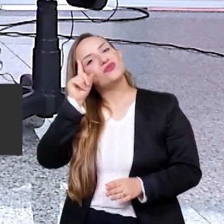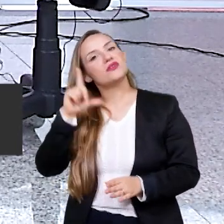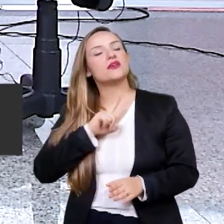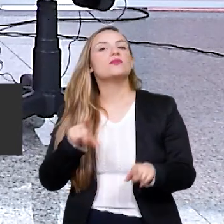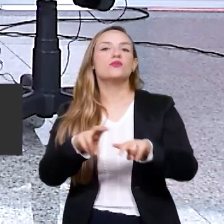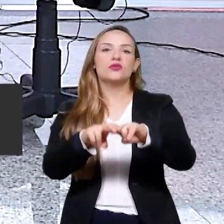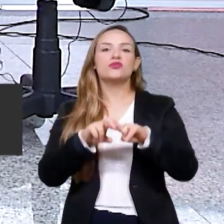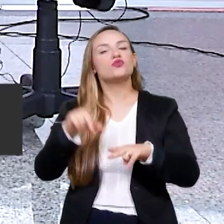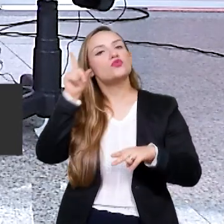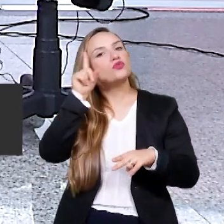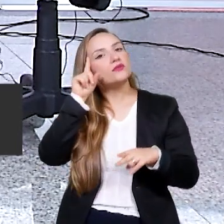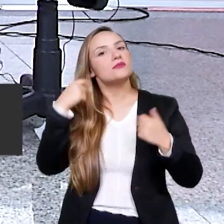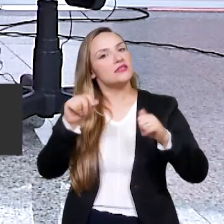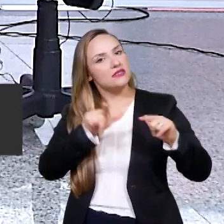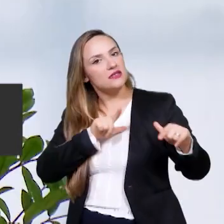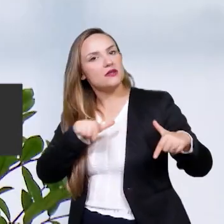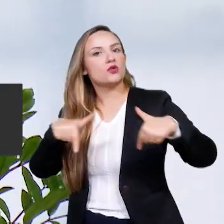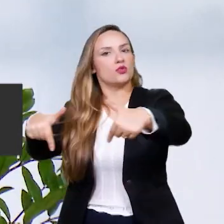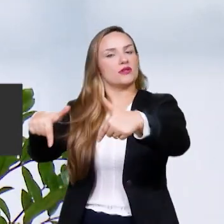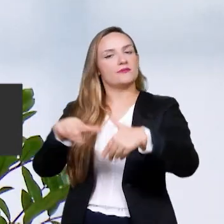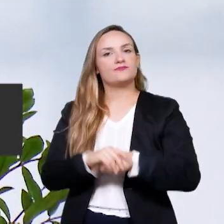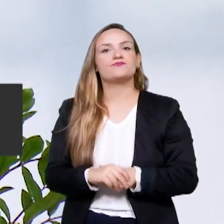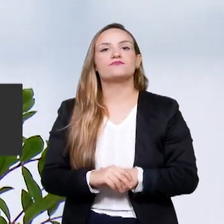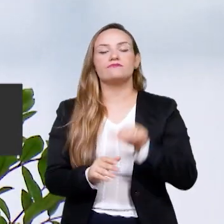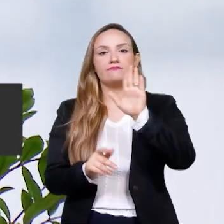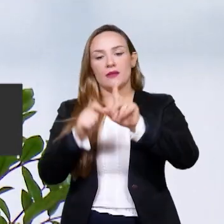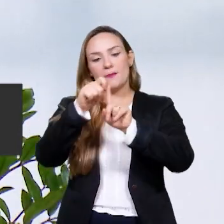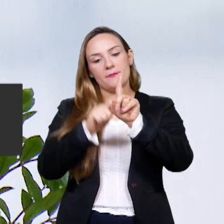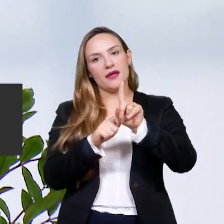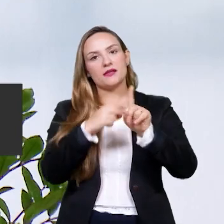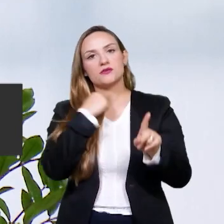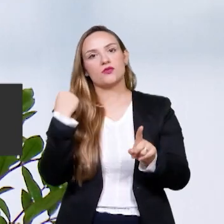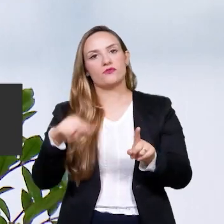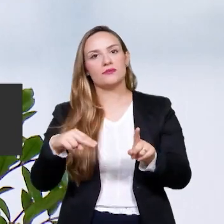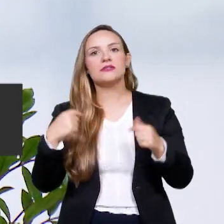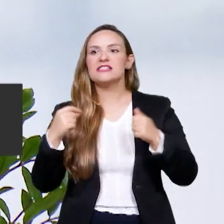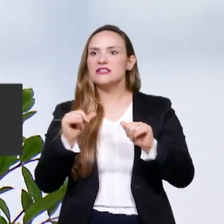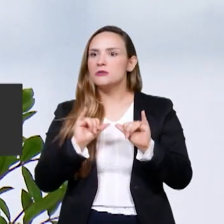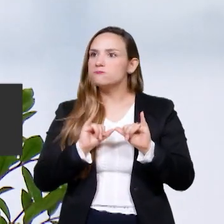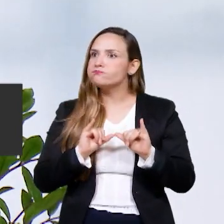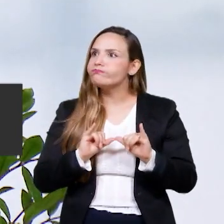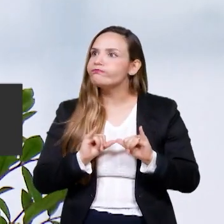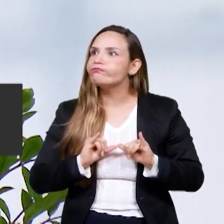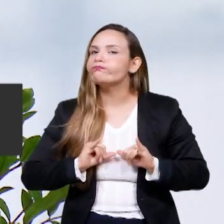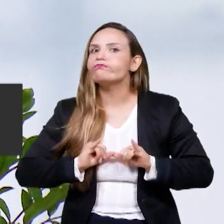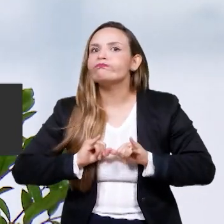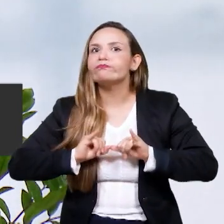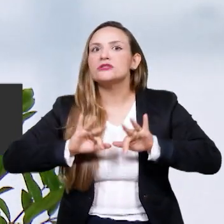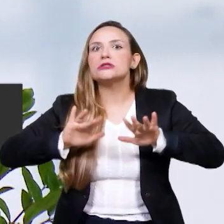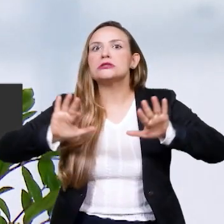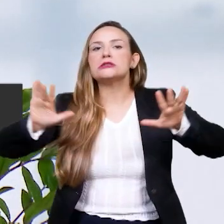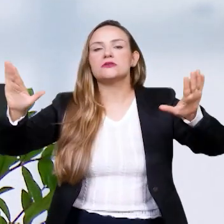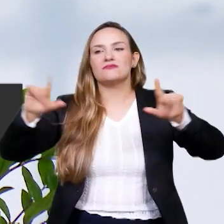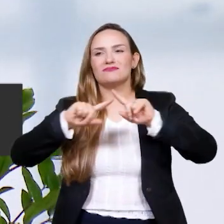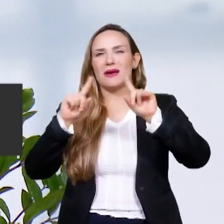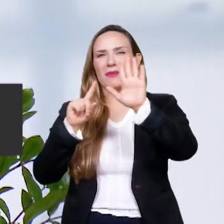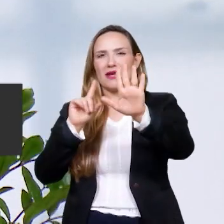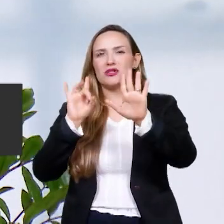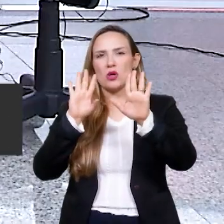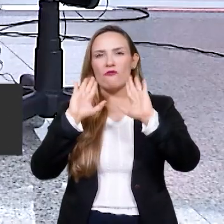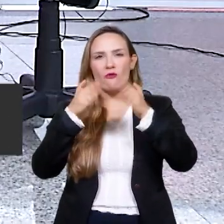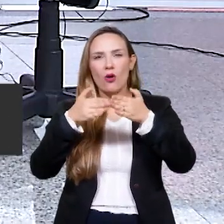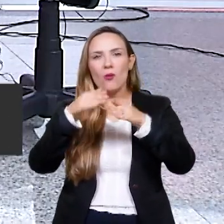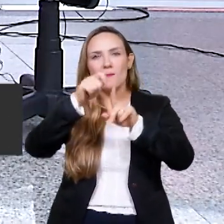também precisam ser diárias. E quando a gente chega no mês de novembro, é importante que a gente massifique, mas não só no mês de